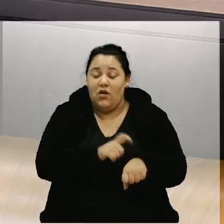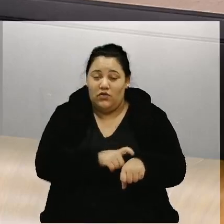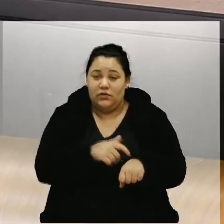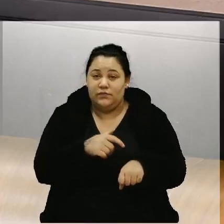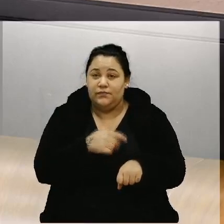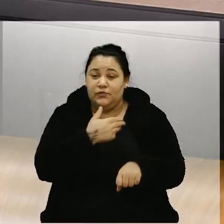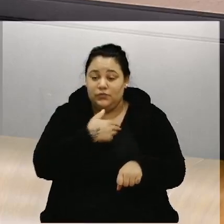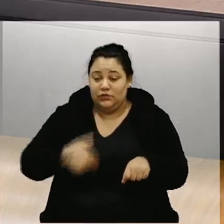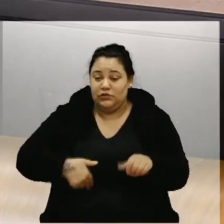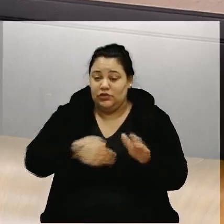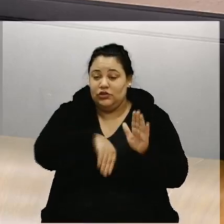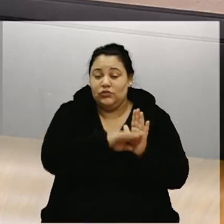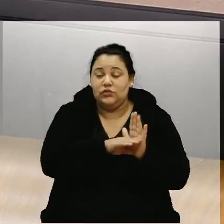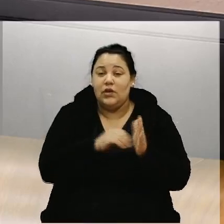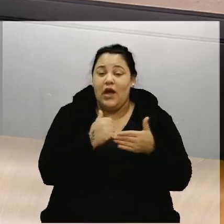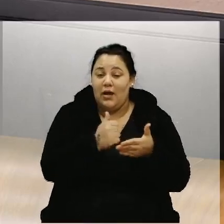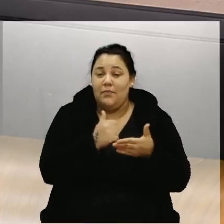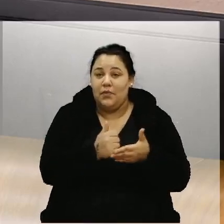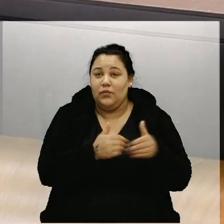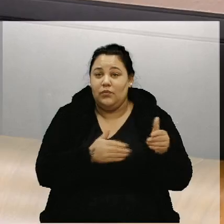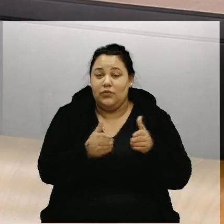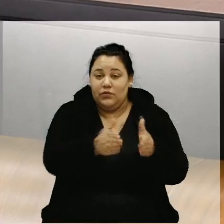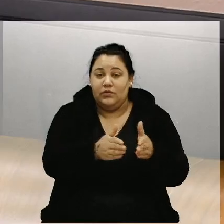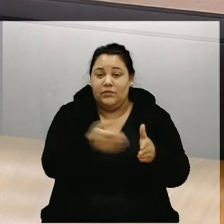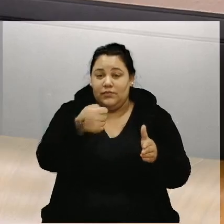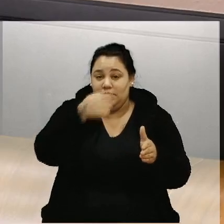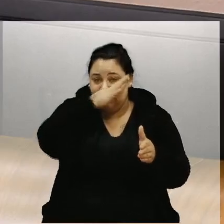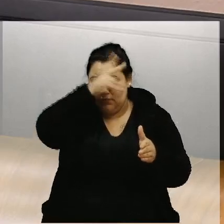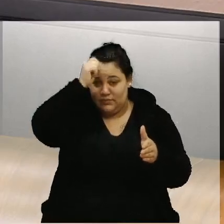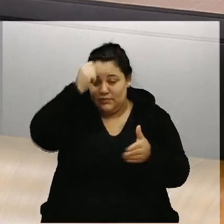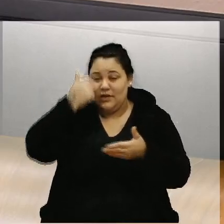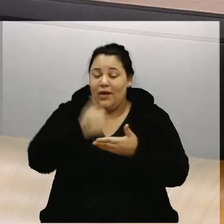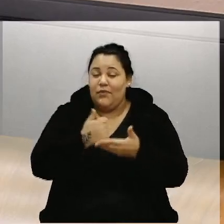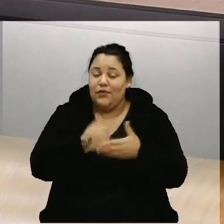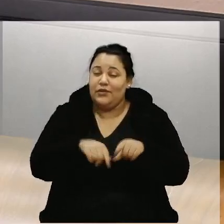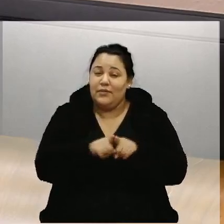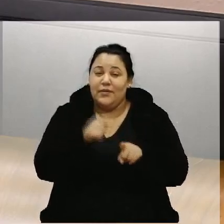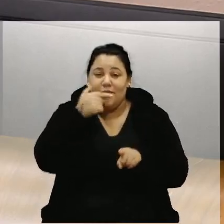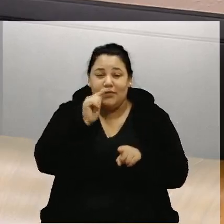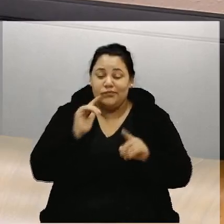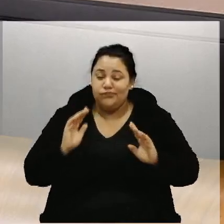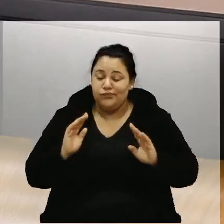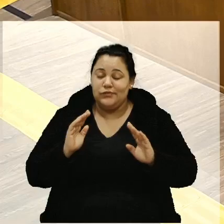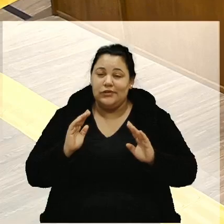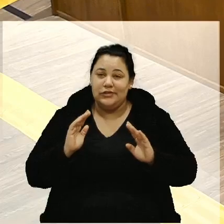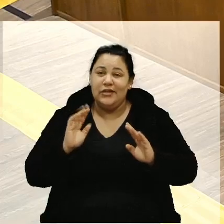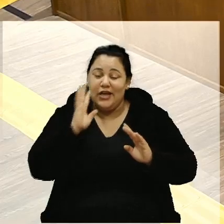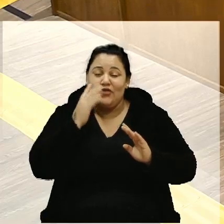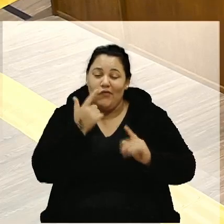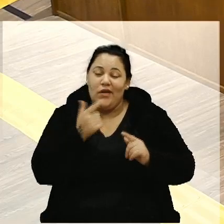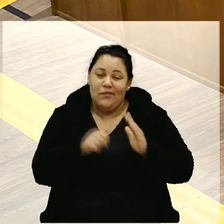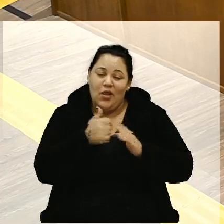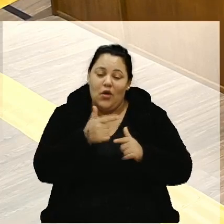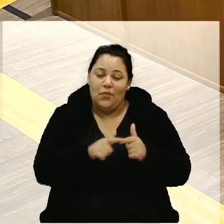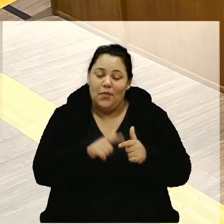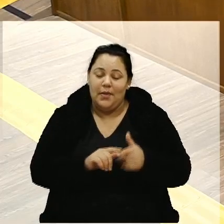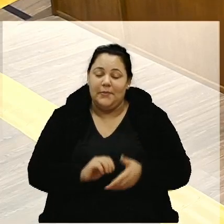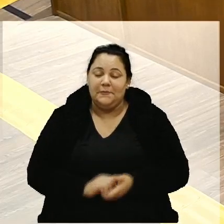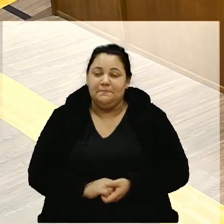àquela estrada, que apesar de ser uma estrada municipal, precisa desse apoio para a questão das encostas. Perfeito, obrigado, senhora